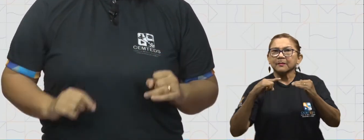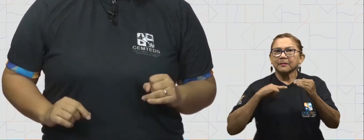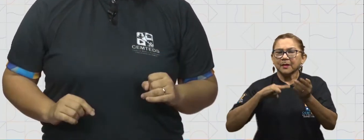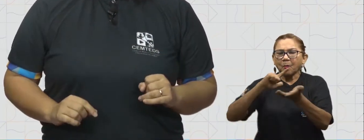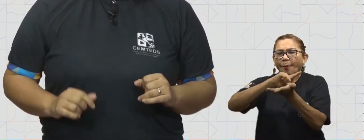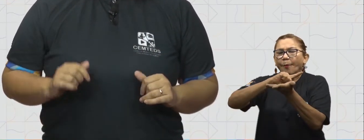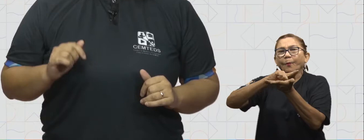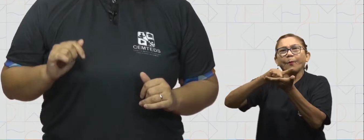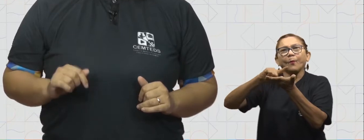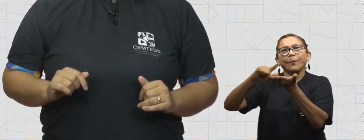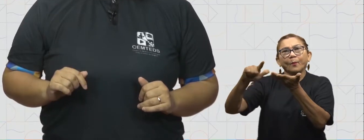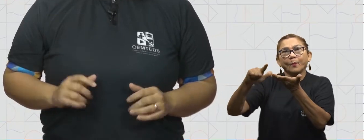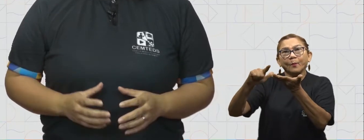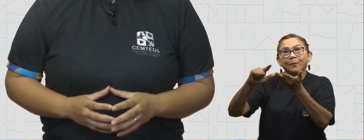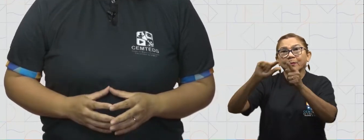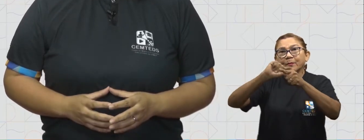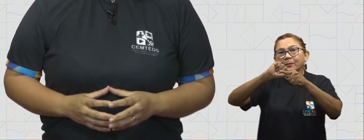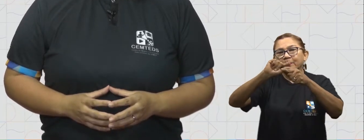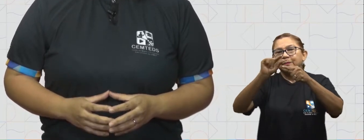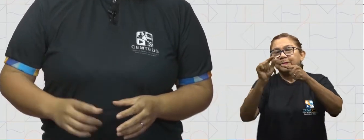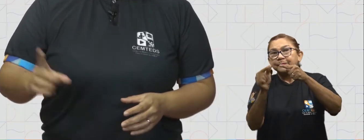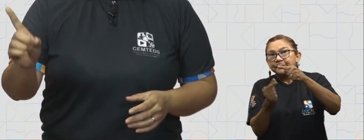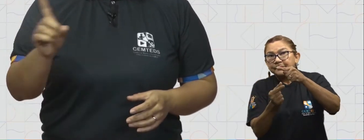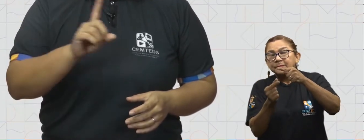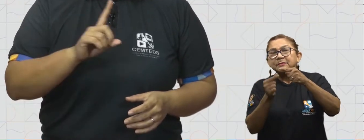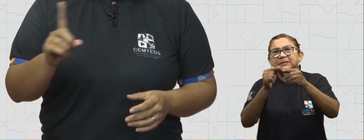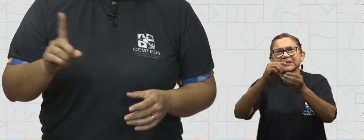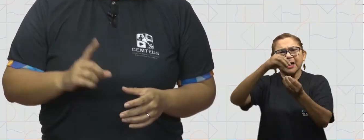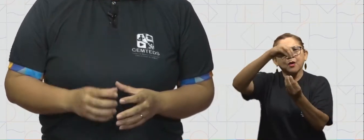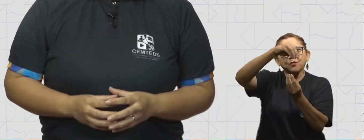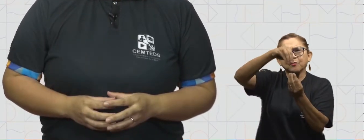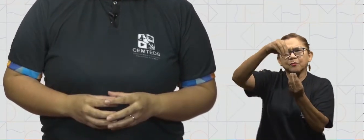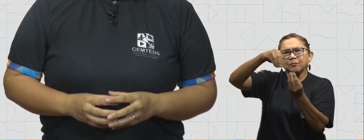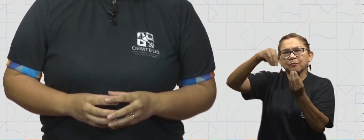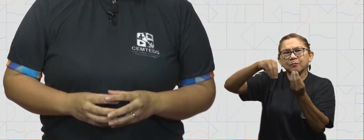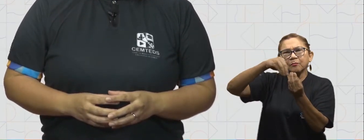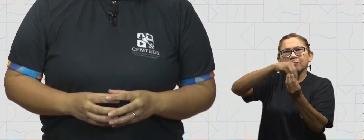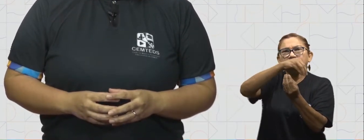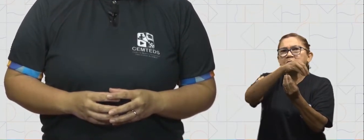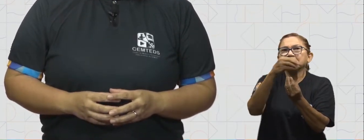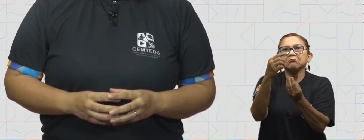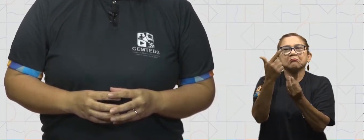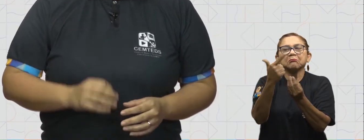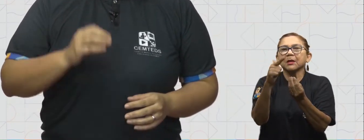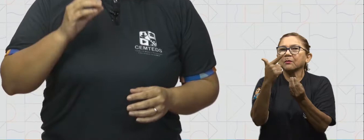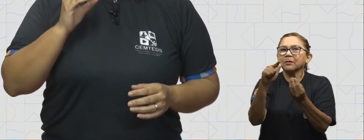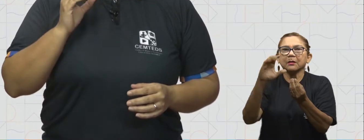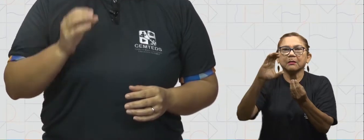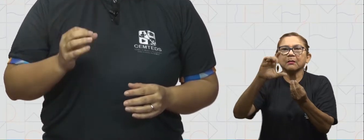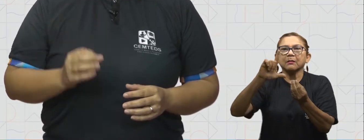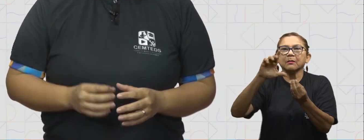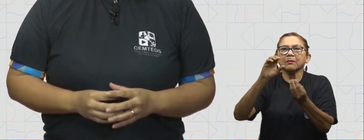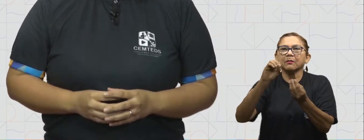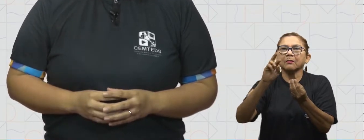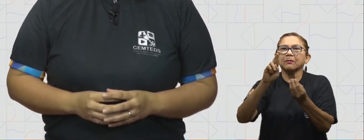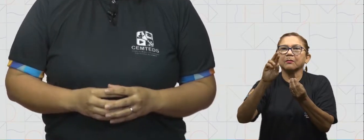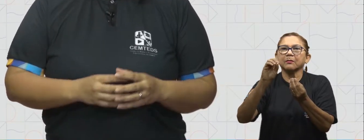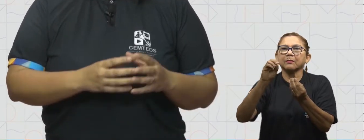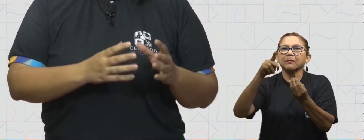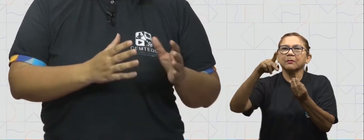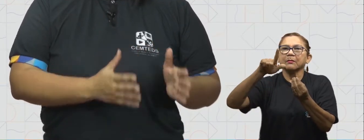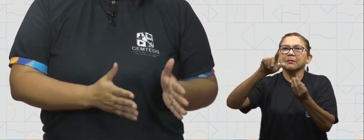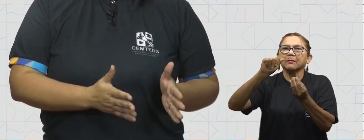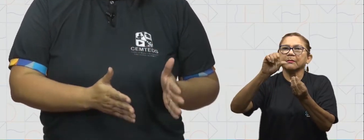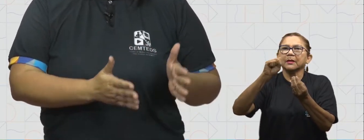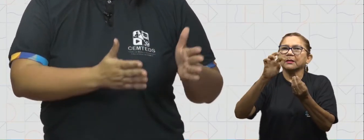parede celular. Entretanto, os fungos não possuem os cloroplastos. Há fungos formados por